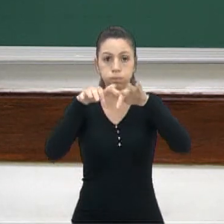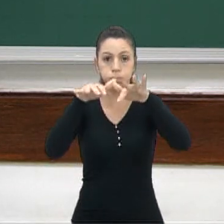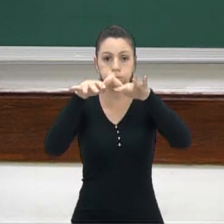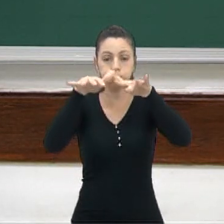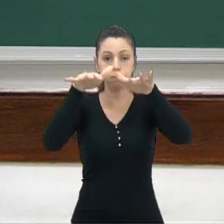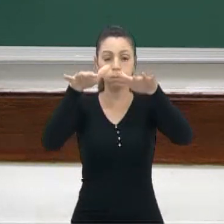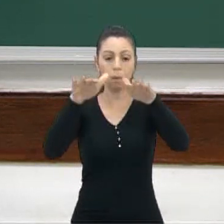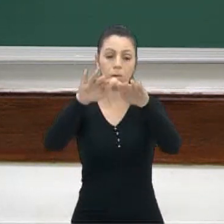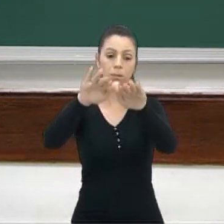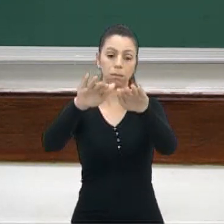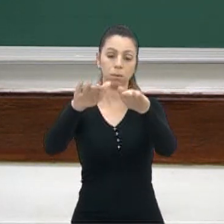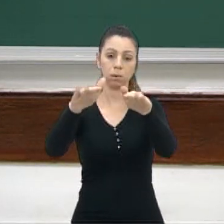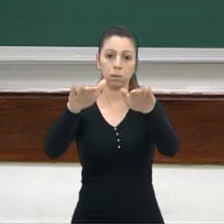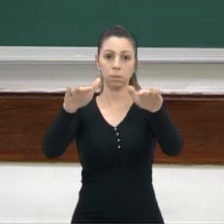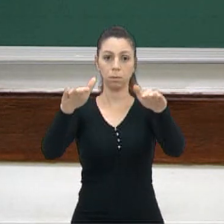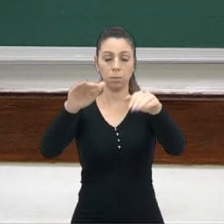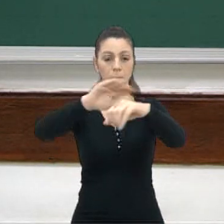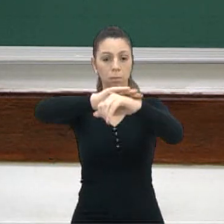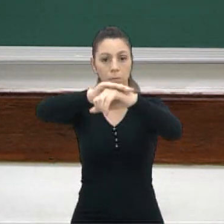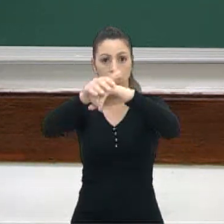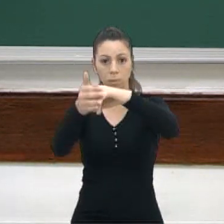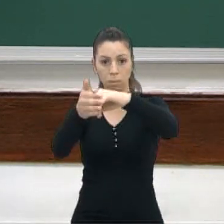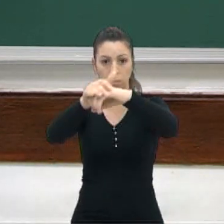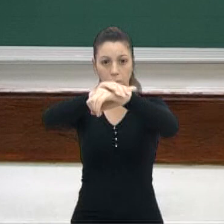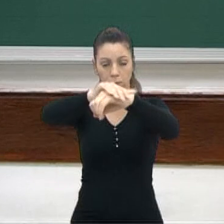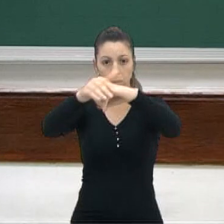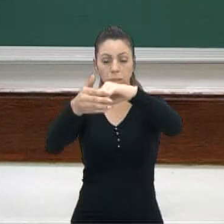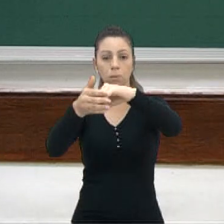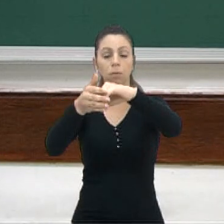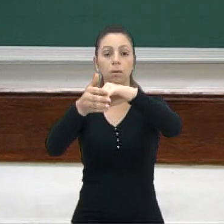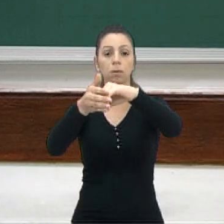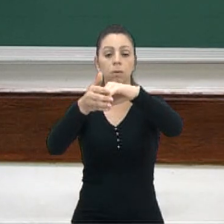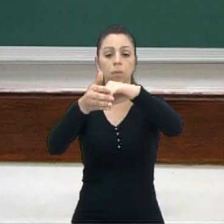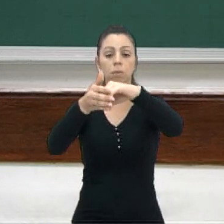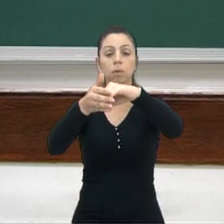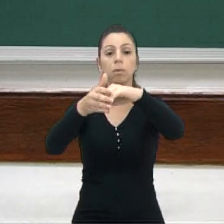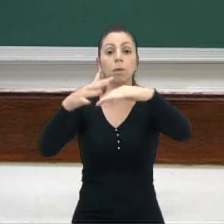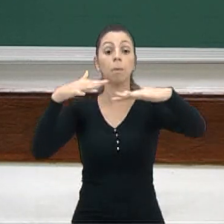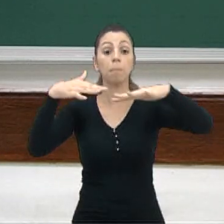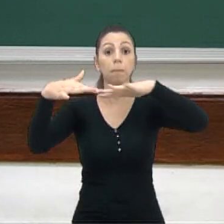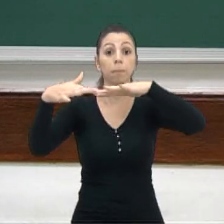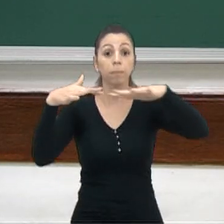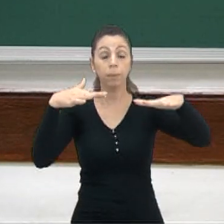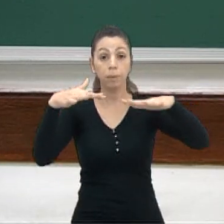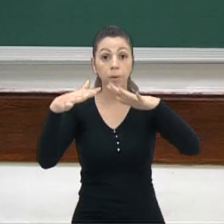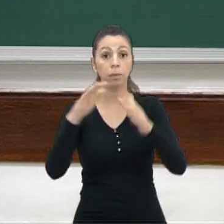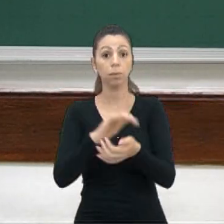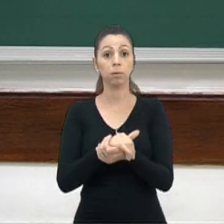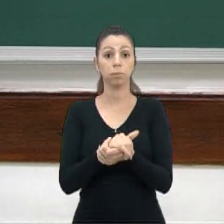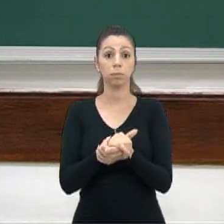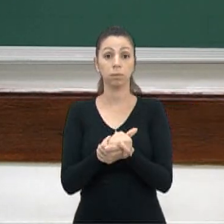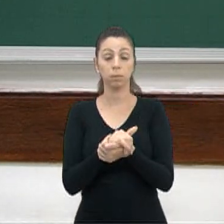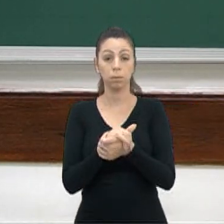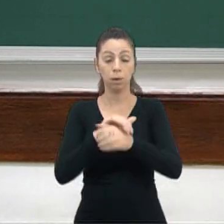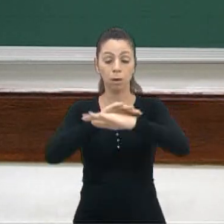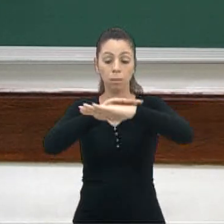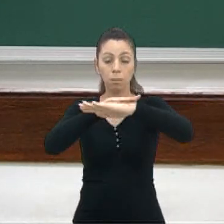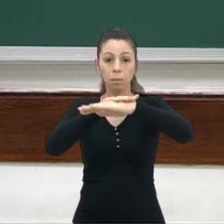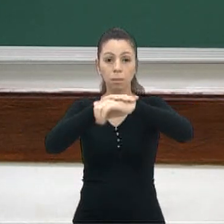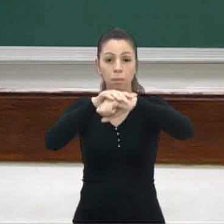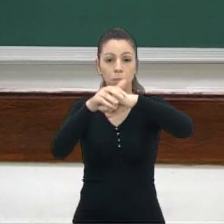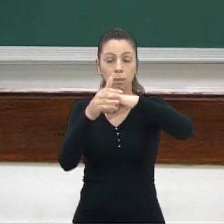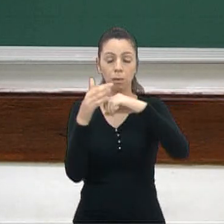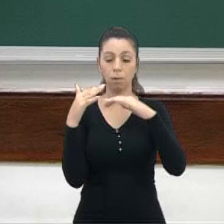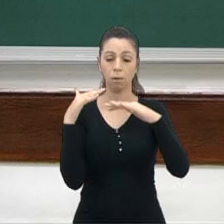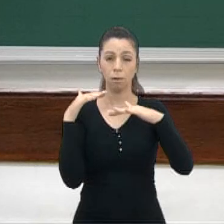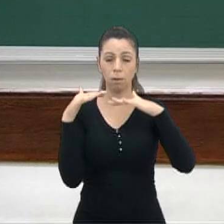pedaços da crosta, que são as placas tectônicas, fiquem em movimento. É um movimento lento, não